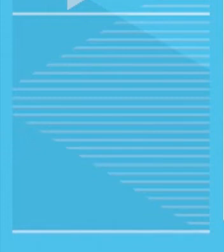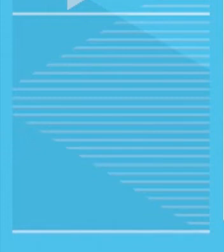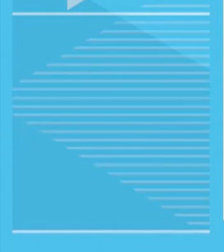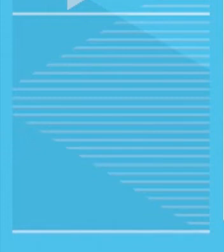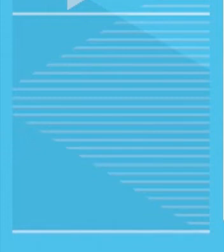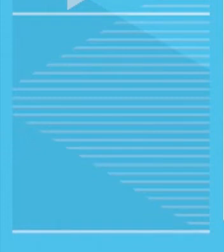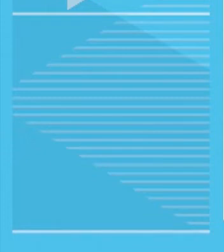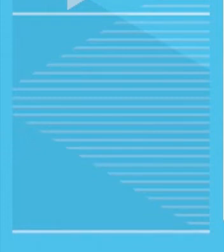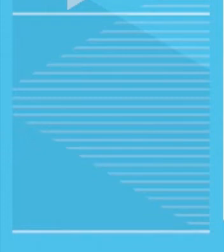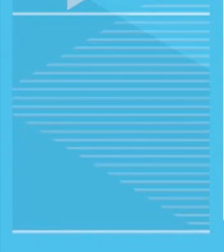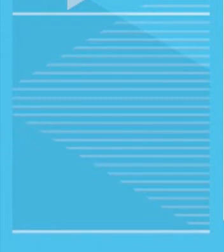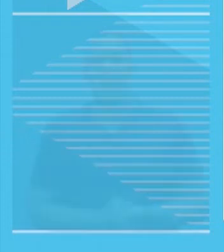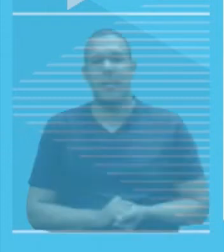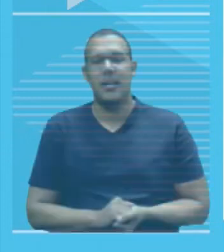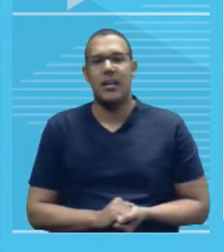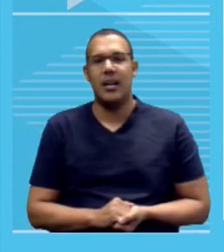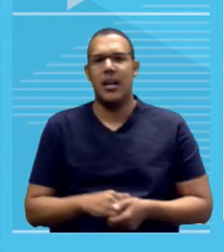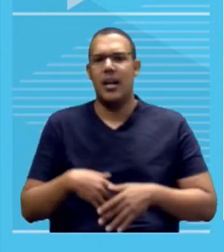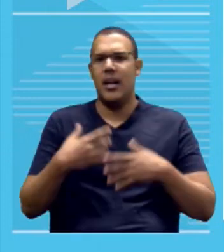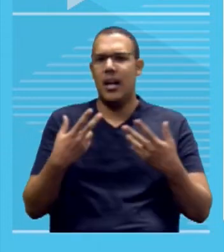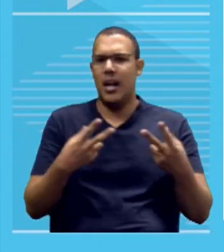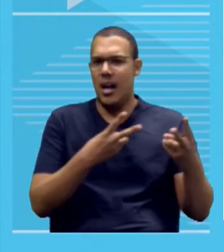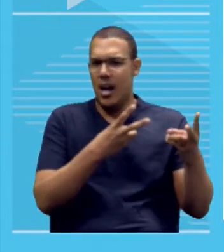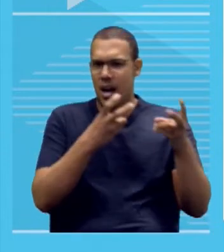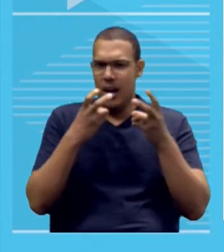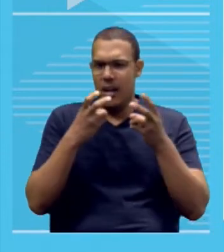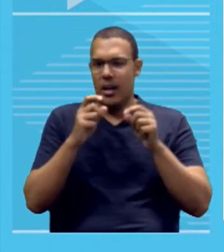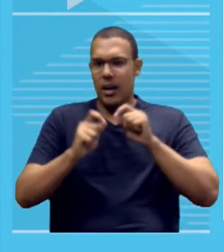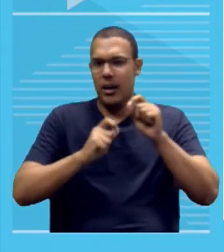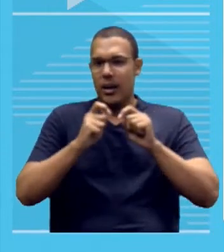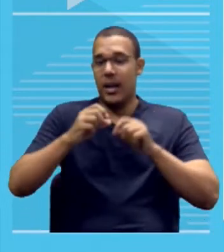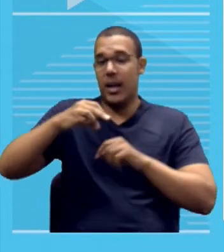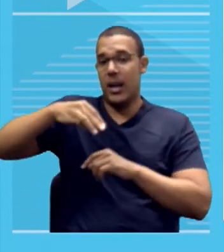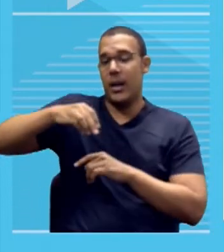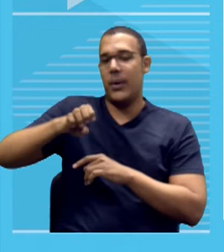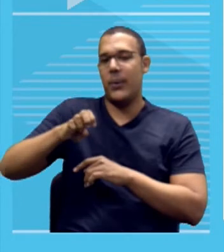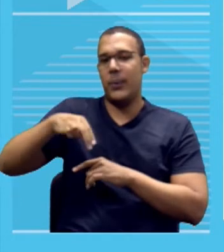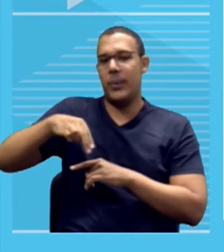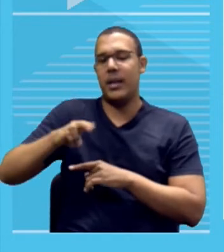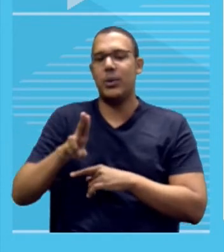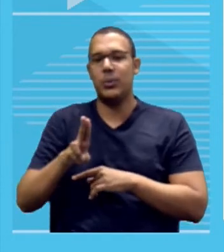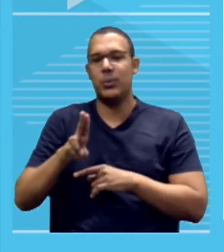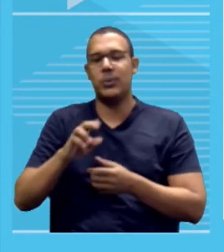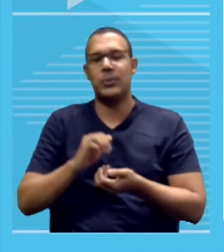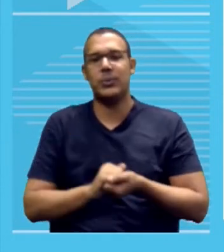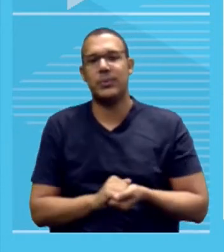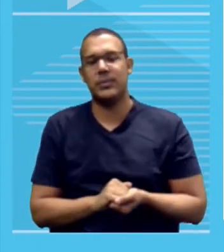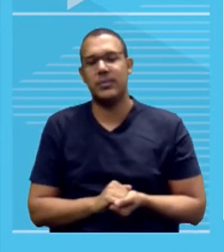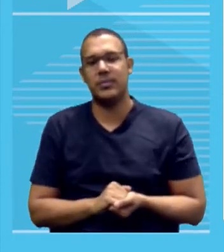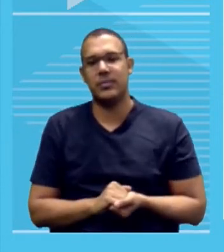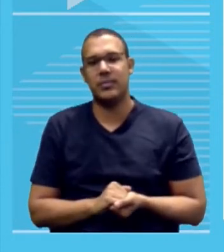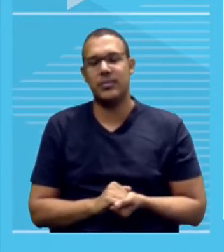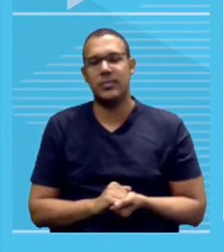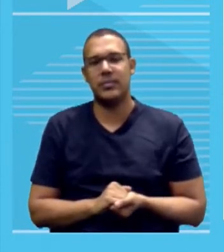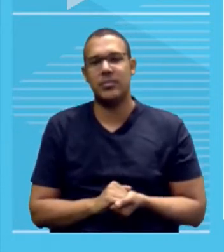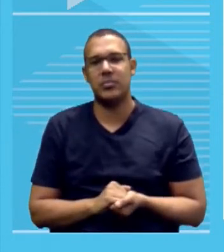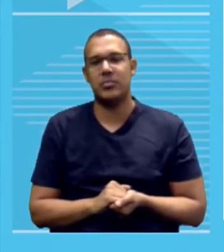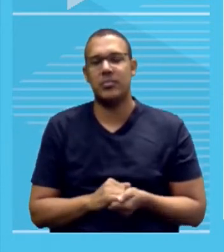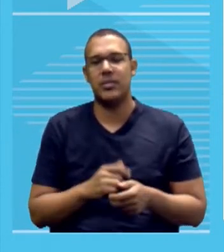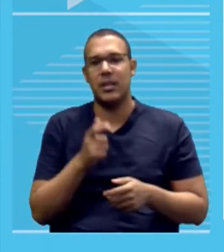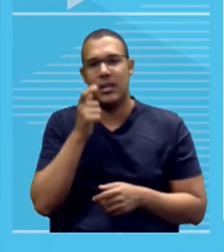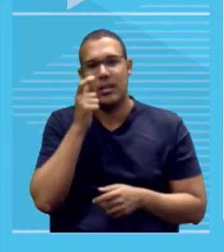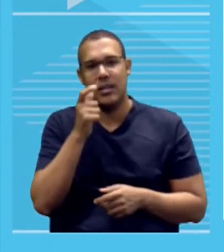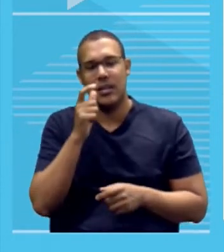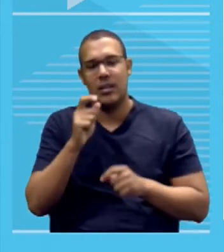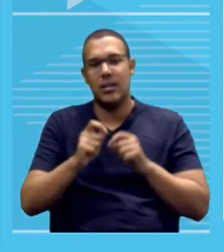E aí gente deu para perceber que é o menu né É isso aí é isso aí é o menu pessoal interessante